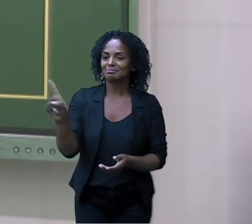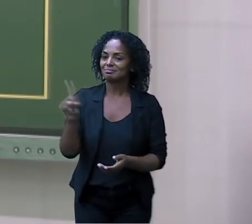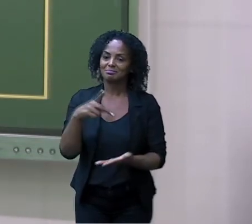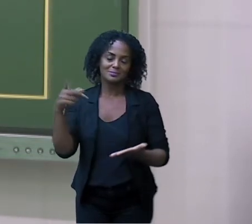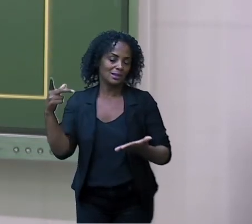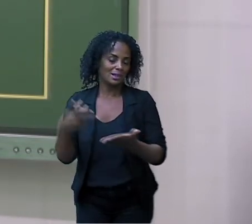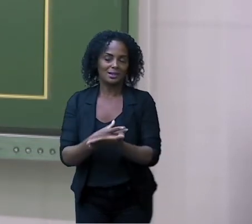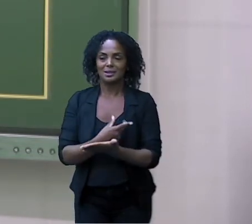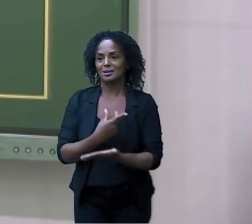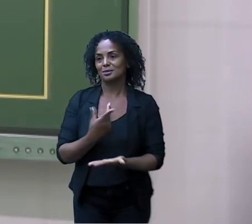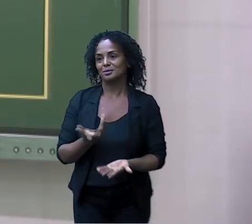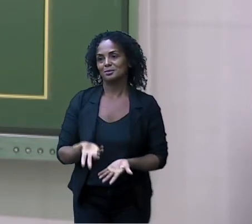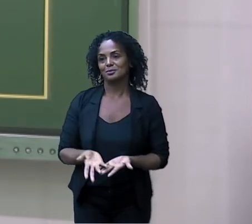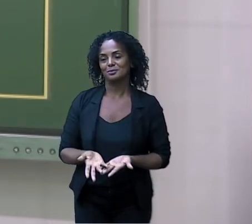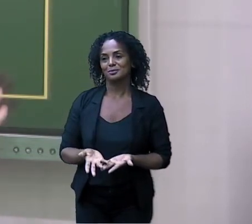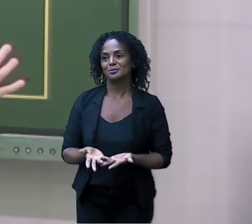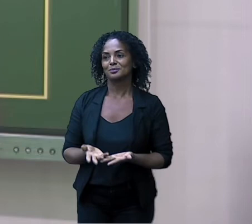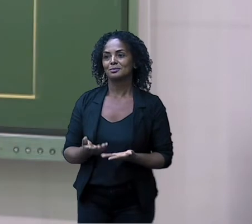Raposa. Tá.